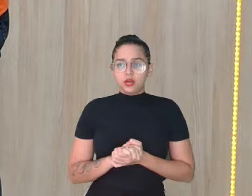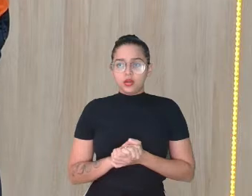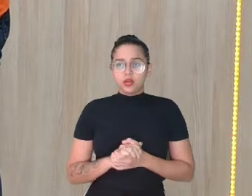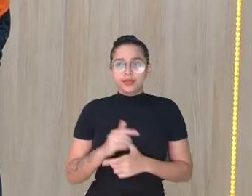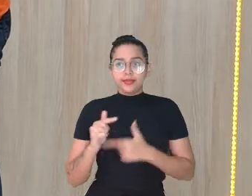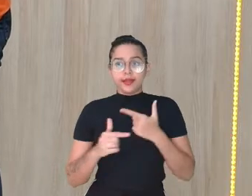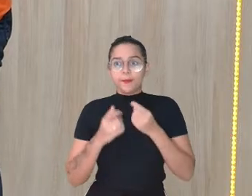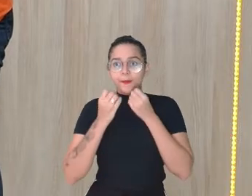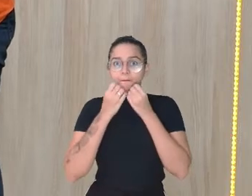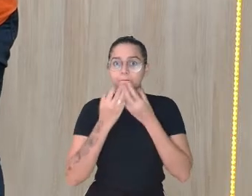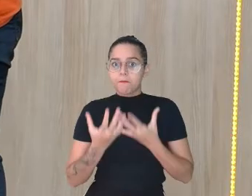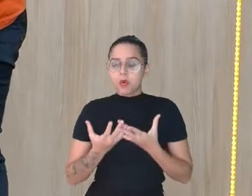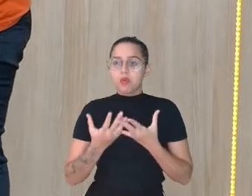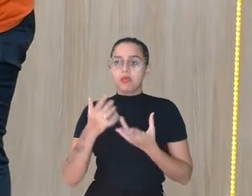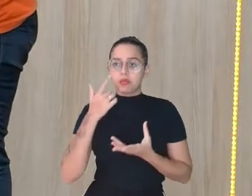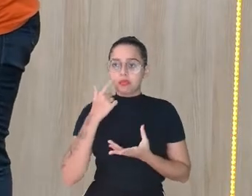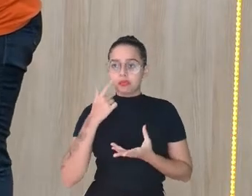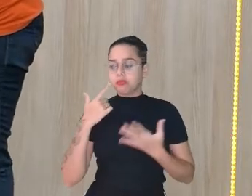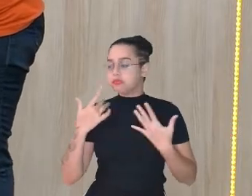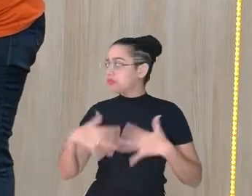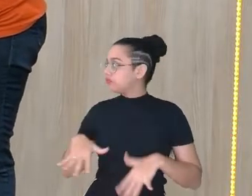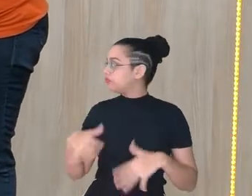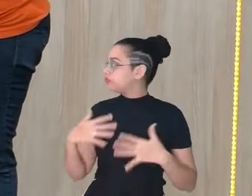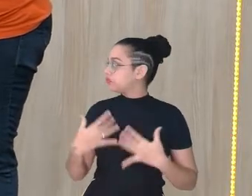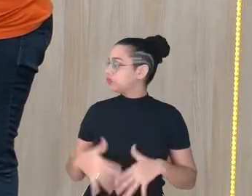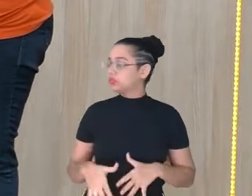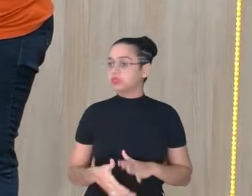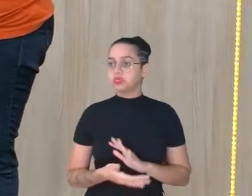trabalho bem feito, né?